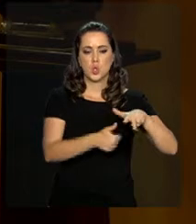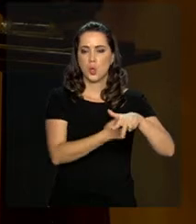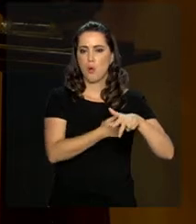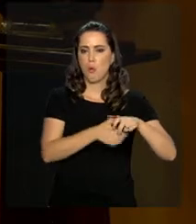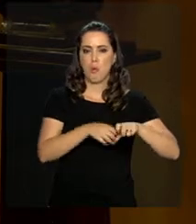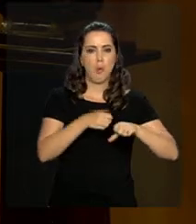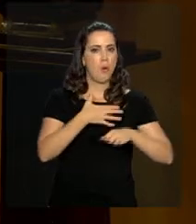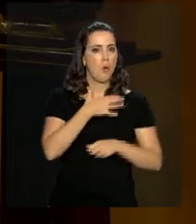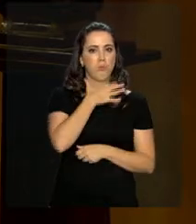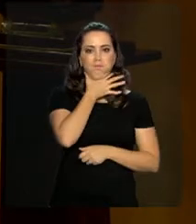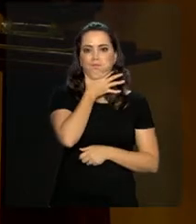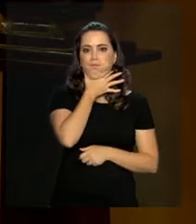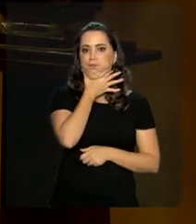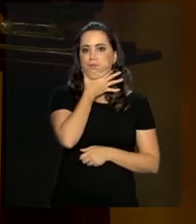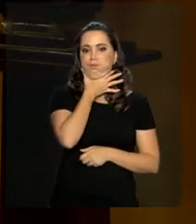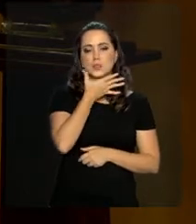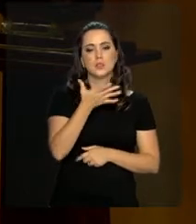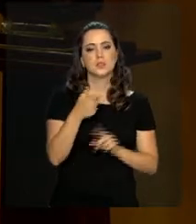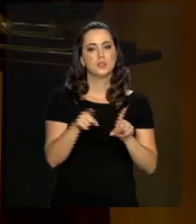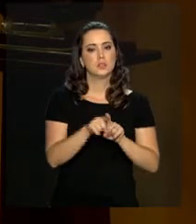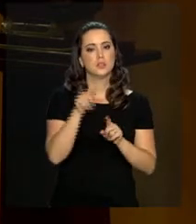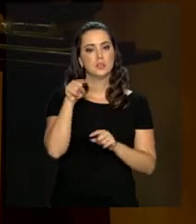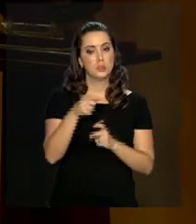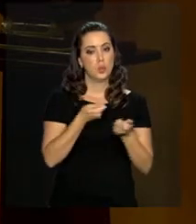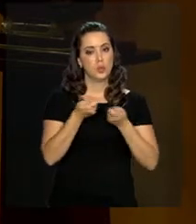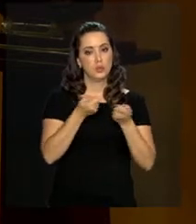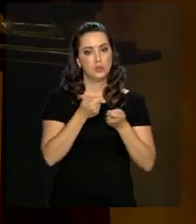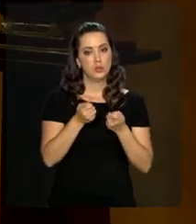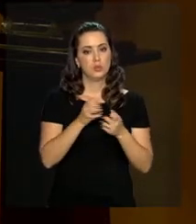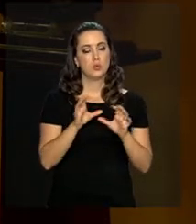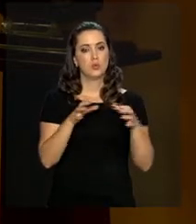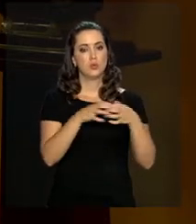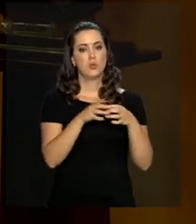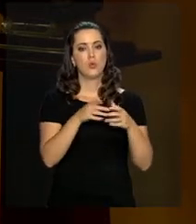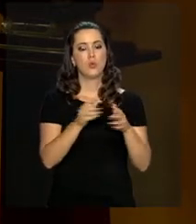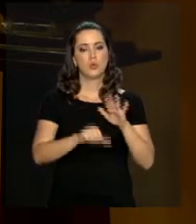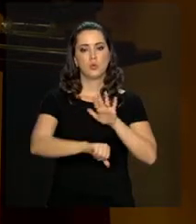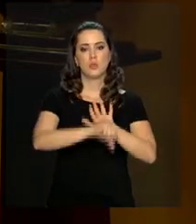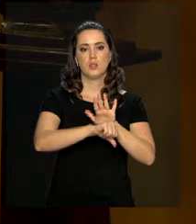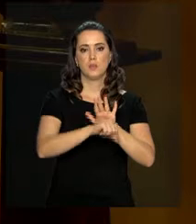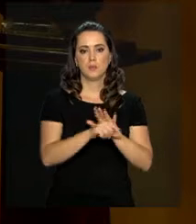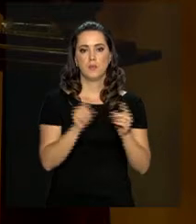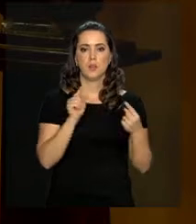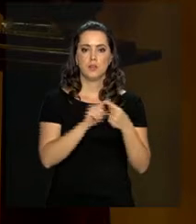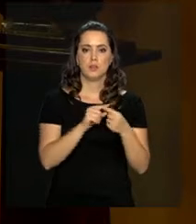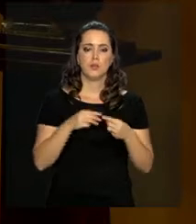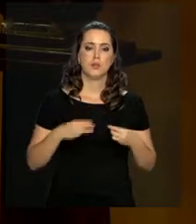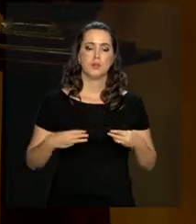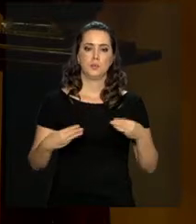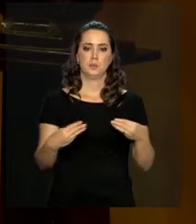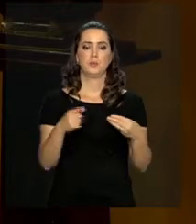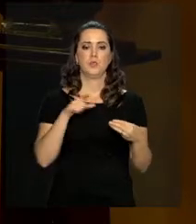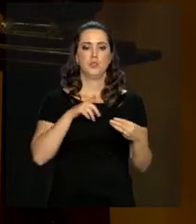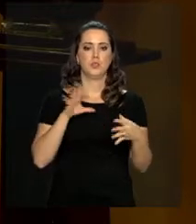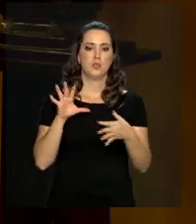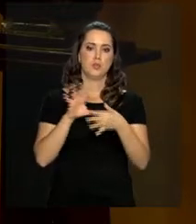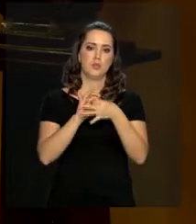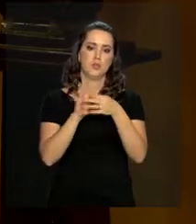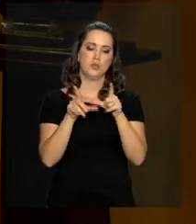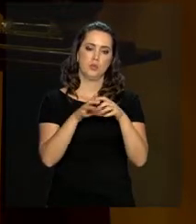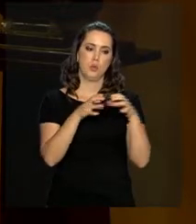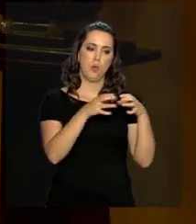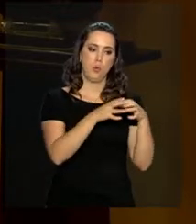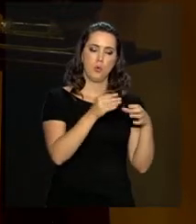no sistema prisional do estado que estava sob o controle de facções criminosas de acordo com o ministro a tri uma aliança entre